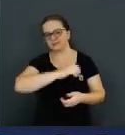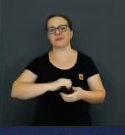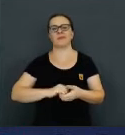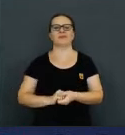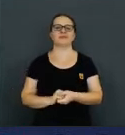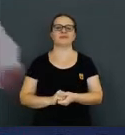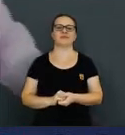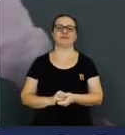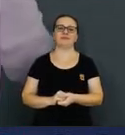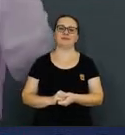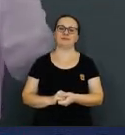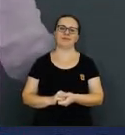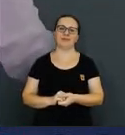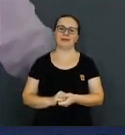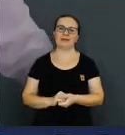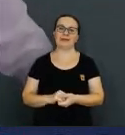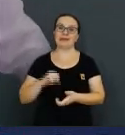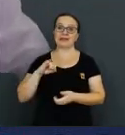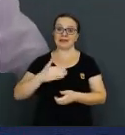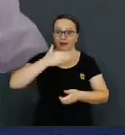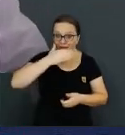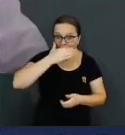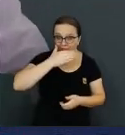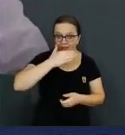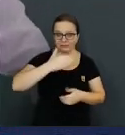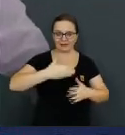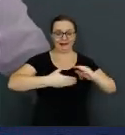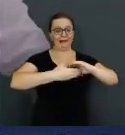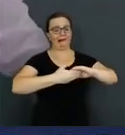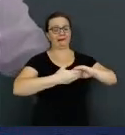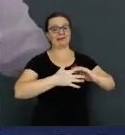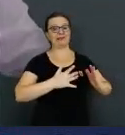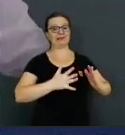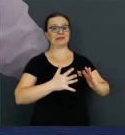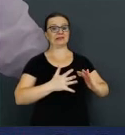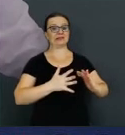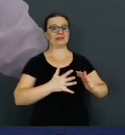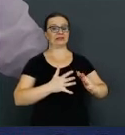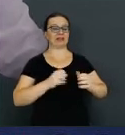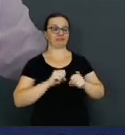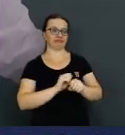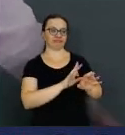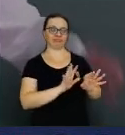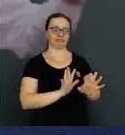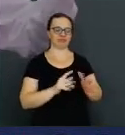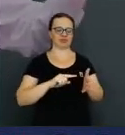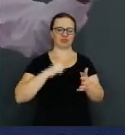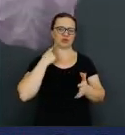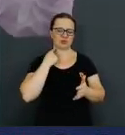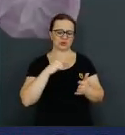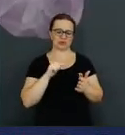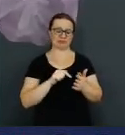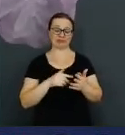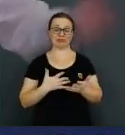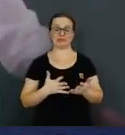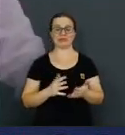Irmão! Daí já passa, né, irmãos? Irmão, nós amamos irmãos, mas... Então, tem vários vídeos que